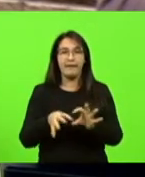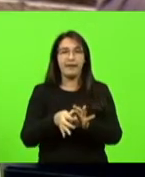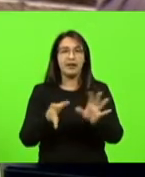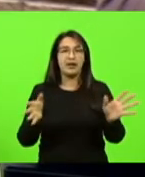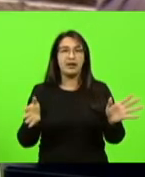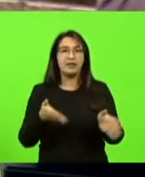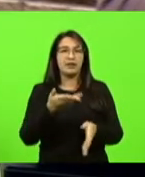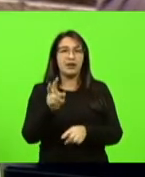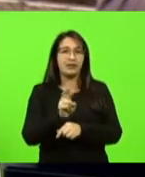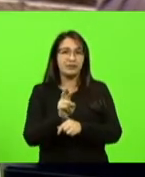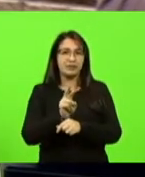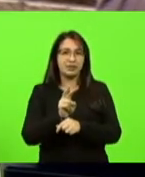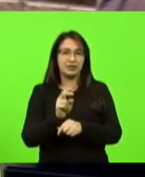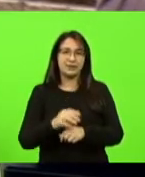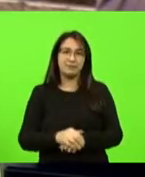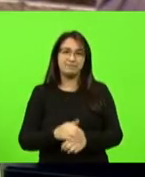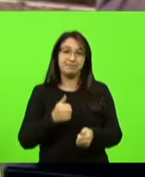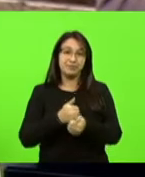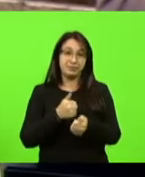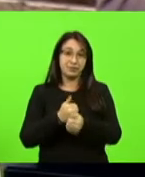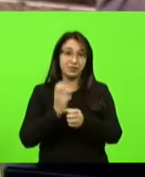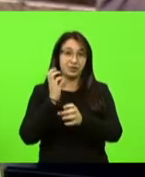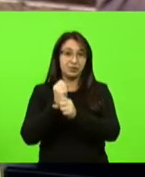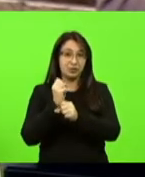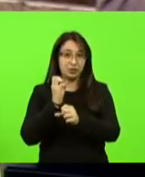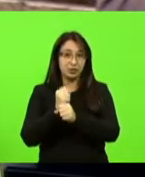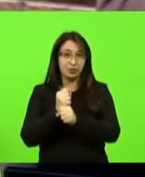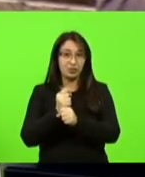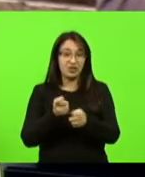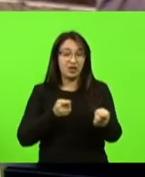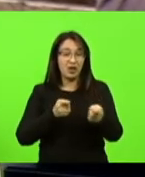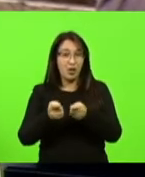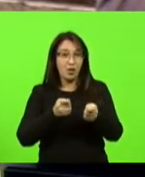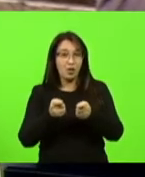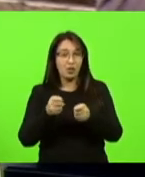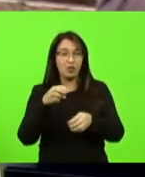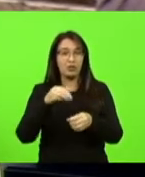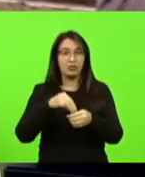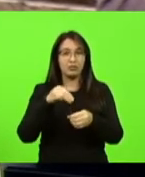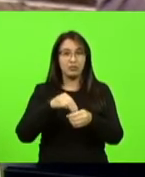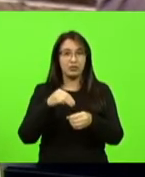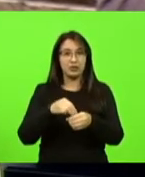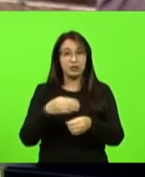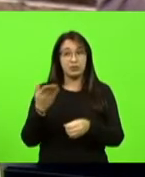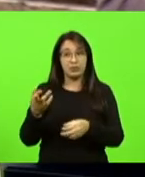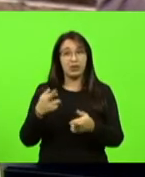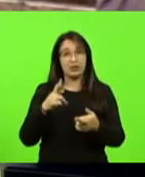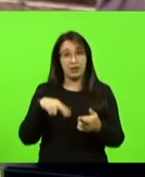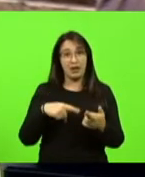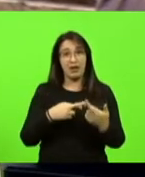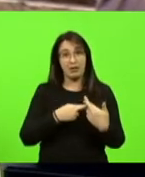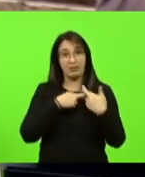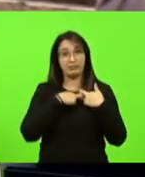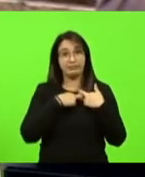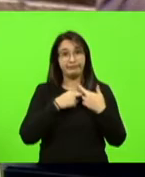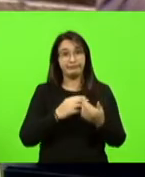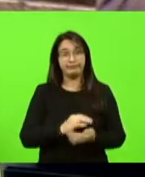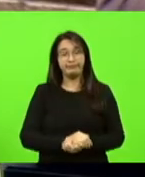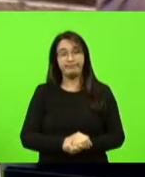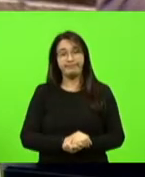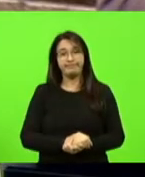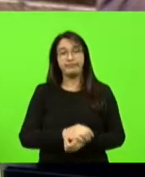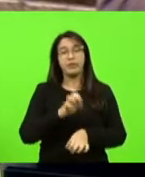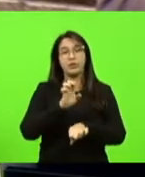fiscalização o Tribunal de Contas que vai controlar os municípios, ele está aí para isso. Nós vamos, o Estado